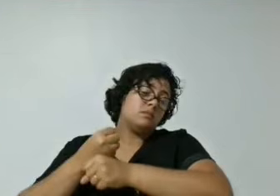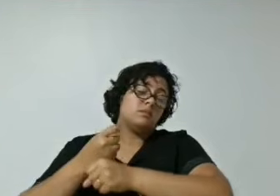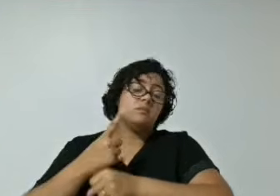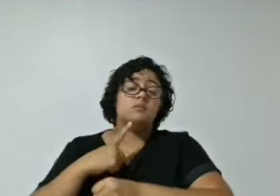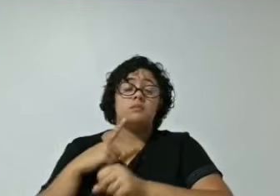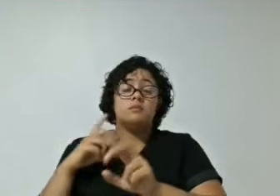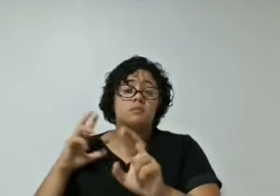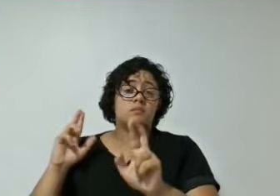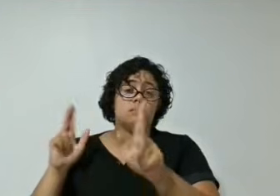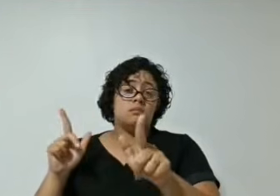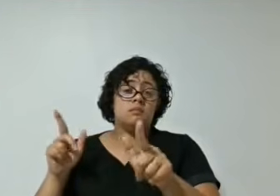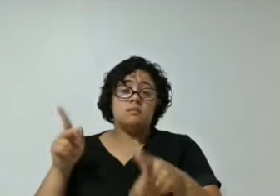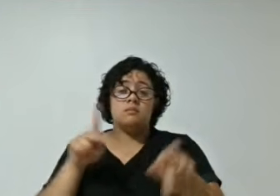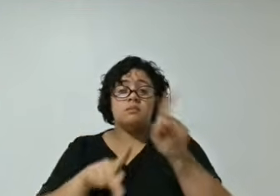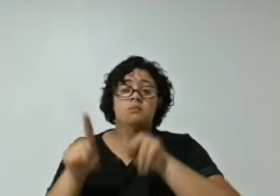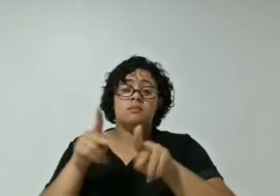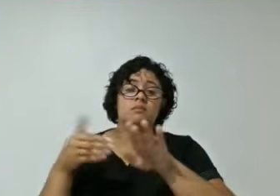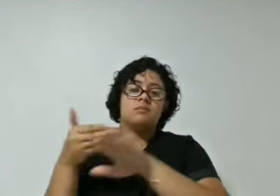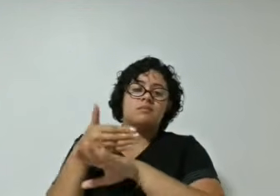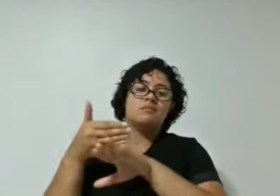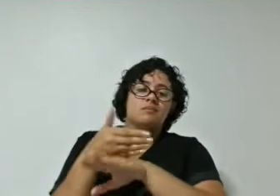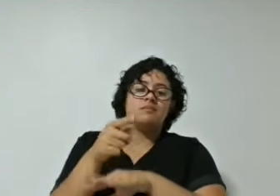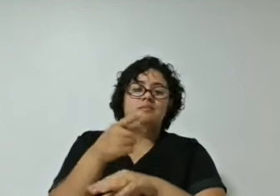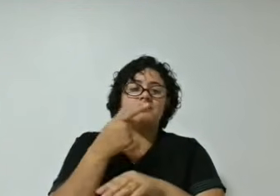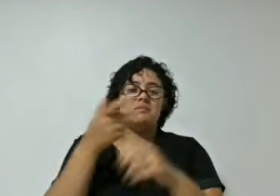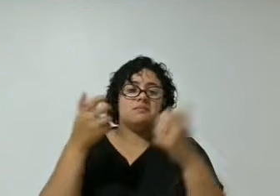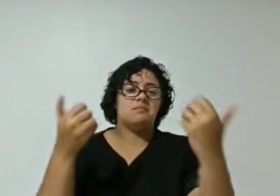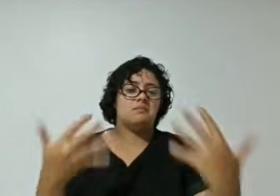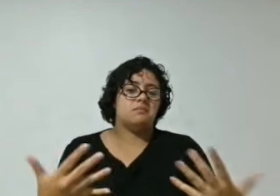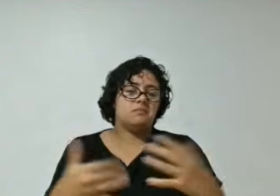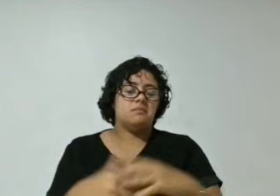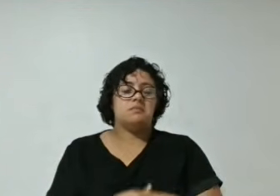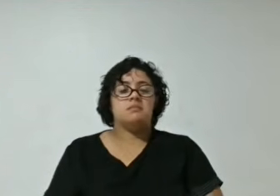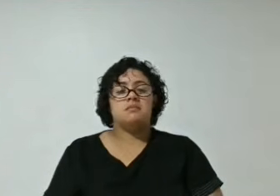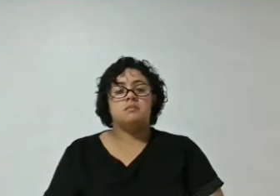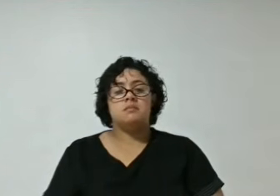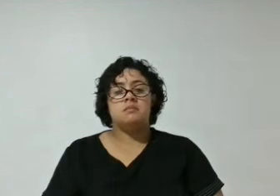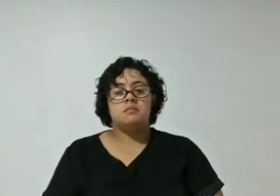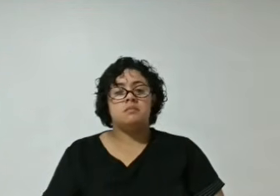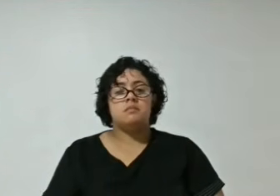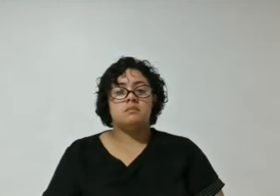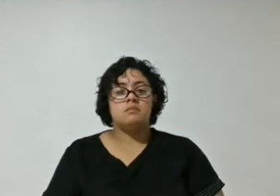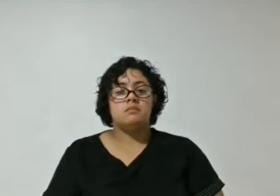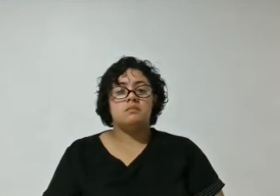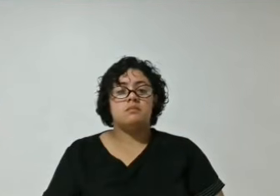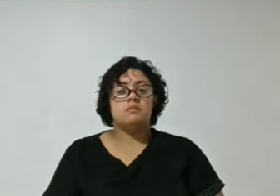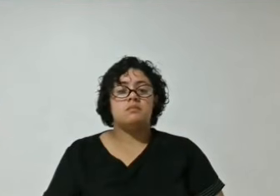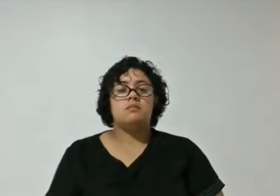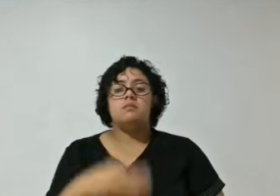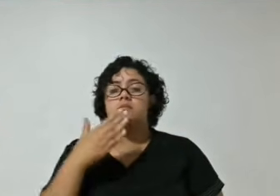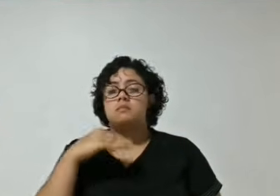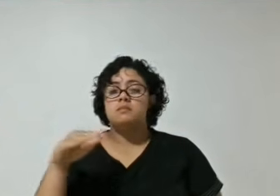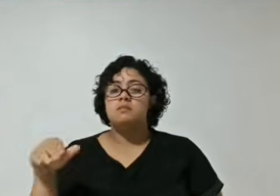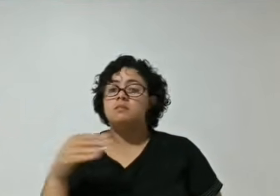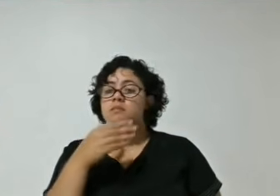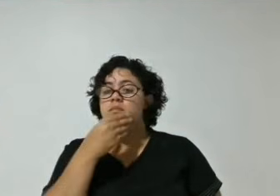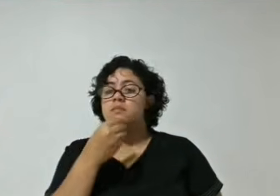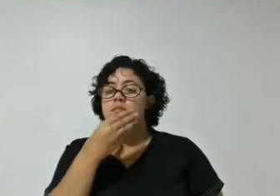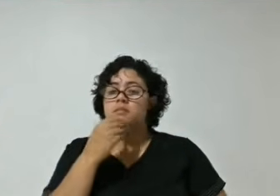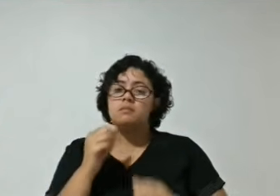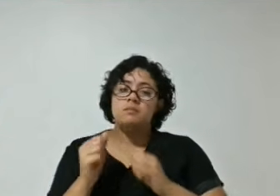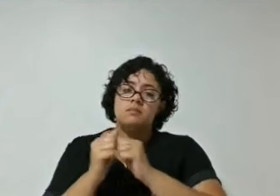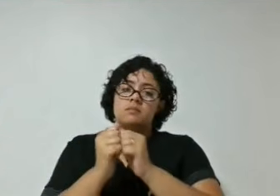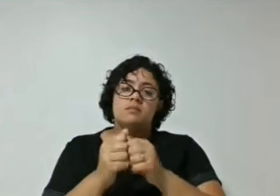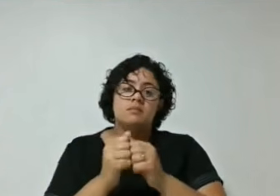desse público aí mesmo, que você mencionou, que é bem interessante, que os meninos iam com os irmãos que tomavam conta, que era